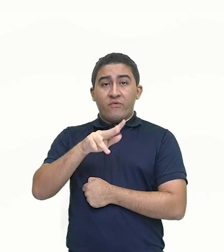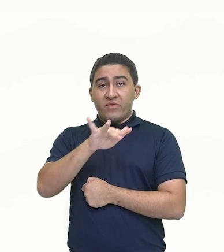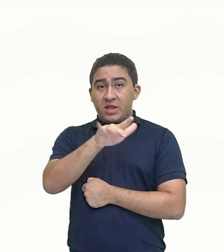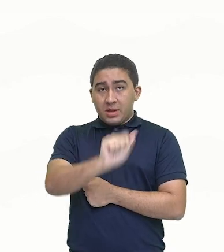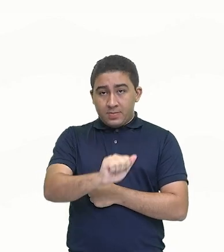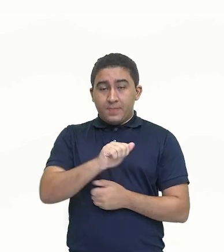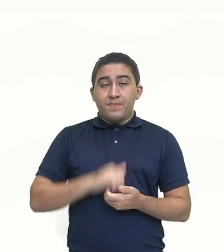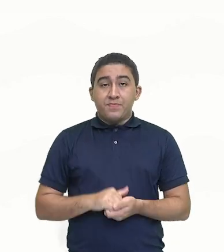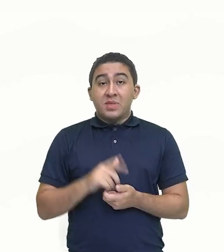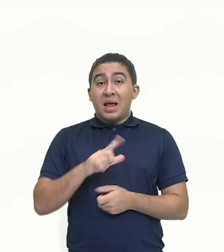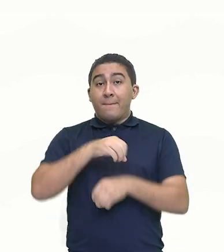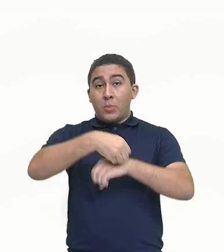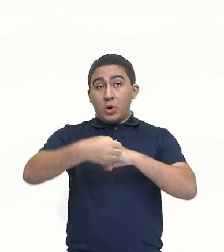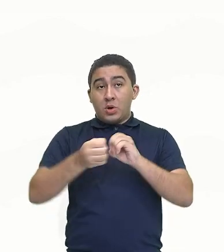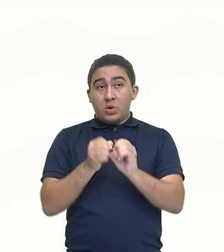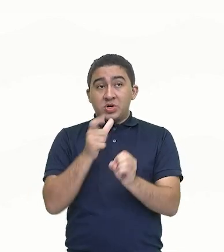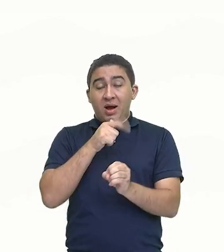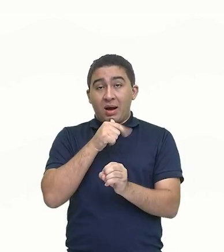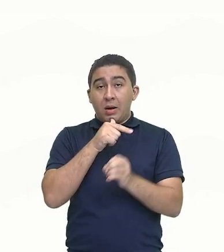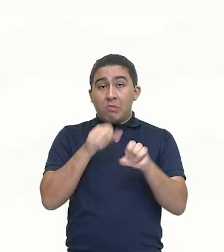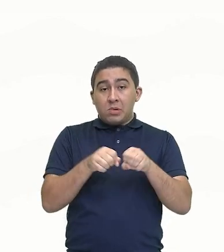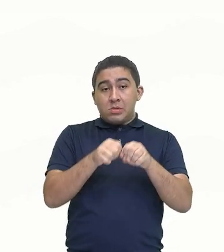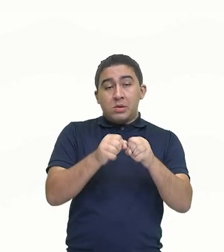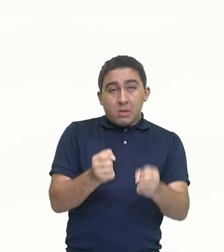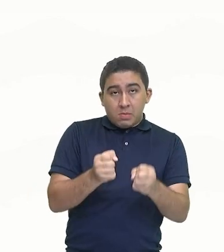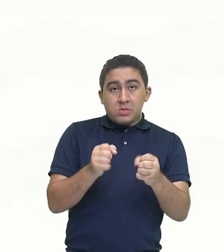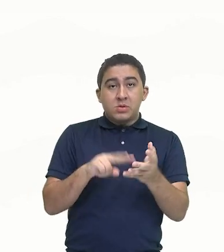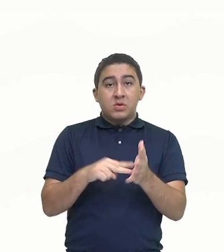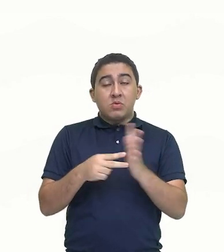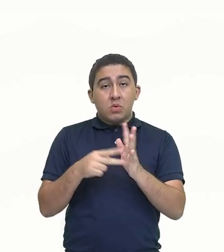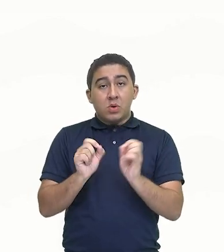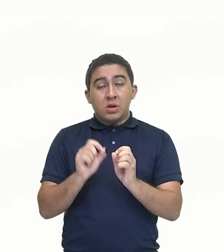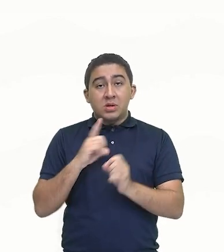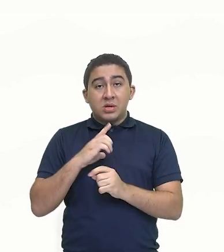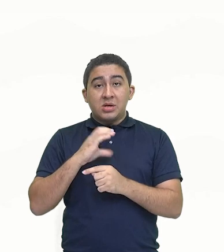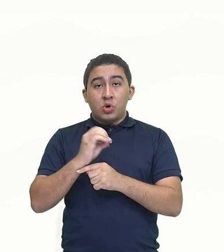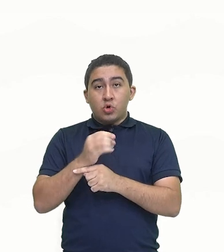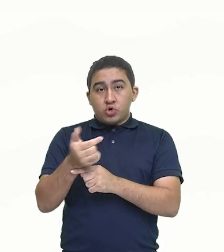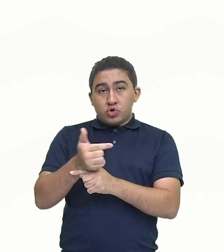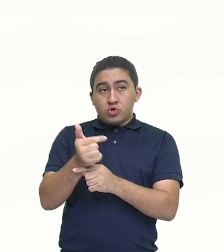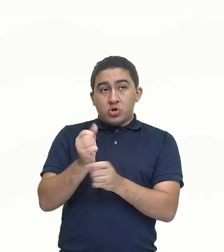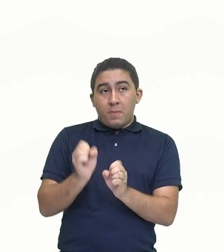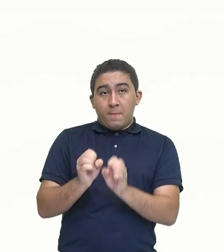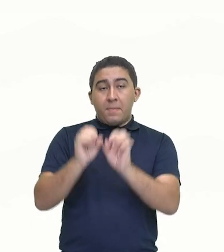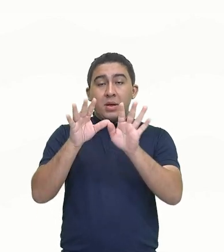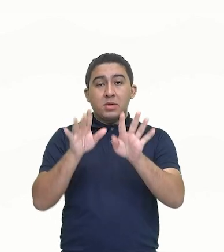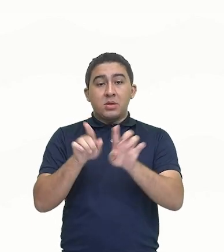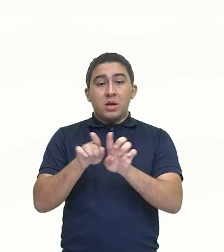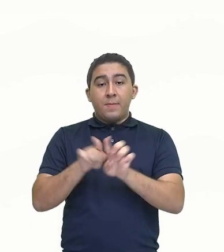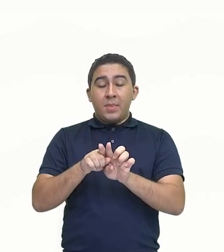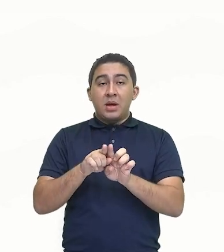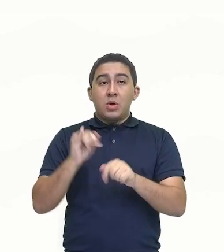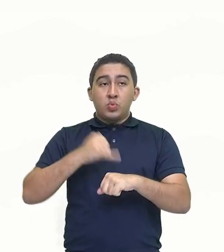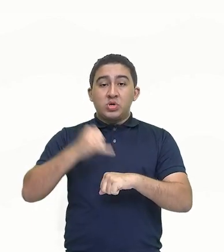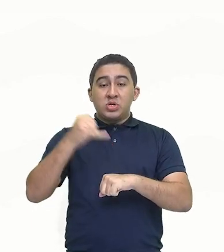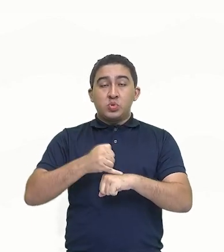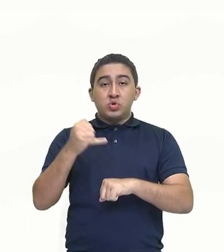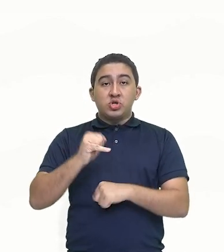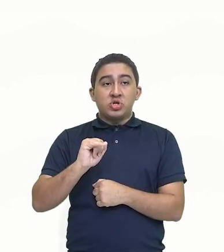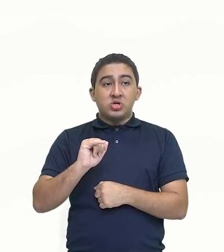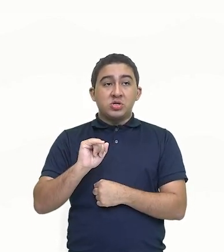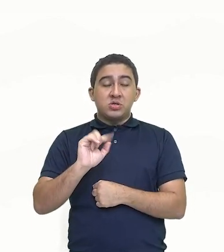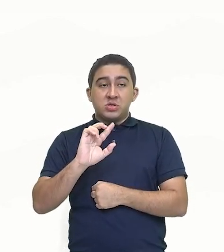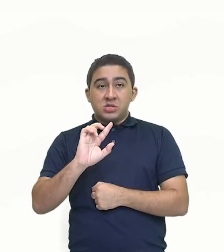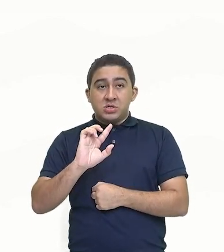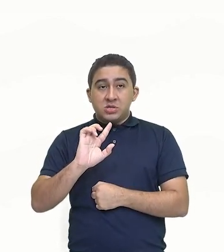da molécula de água vai gerar aí a liberação do dióxido de carbono e dos íons de hidrogênio e mais os elétrons